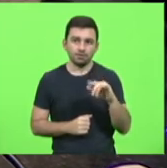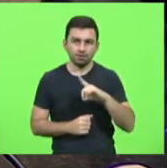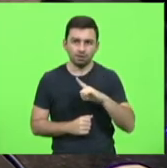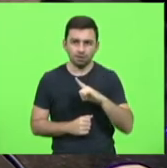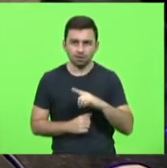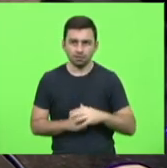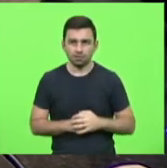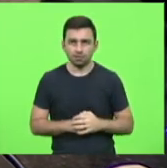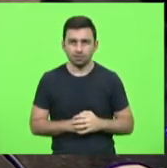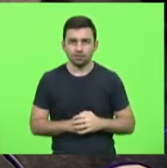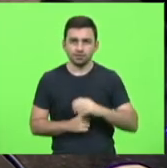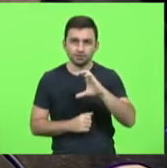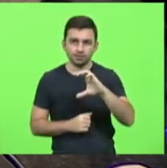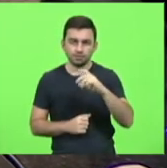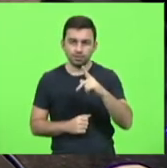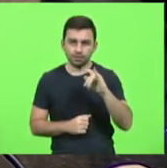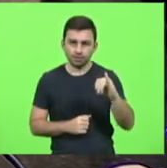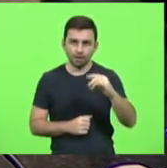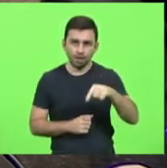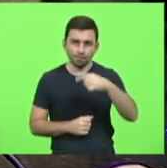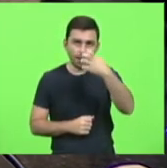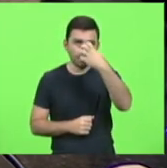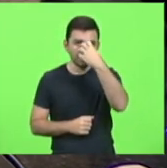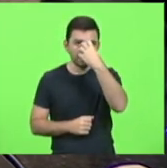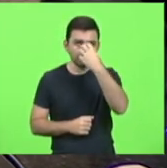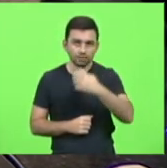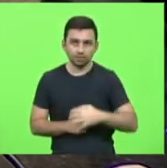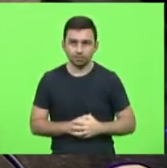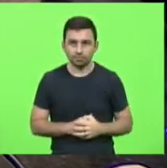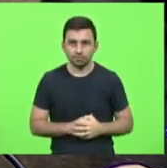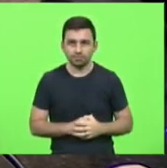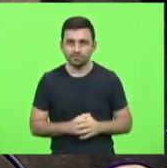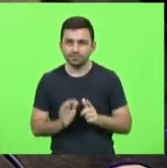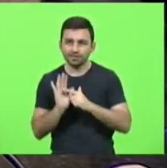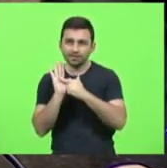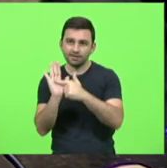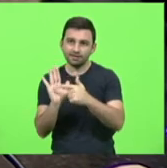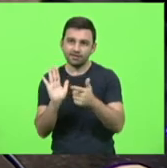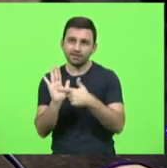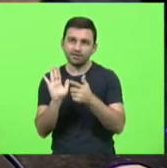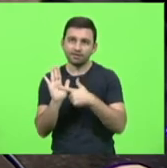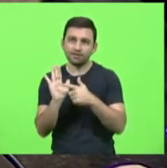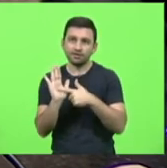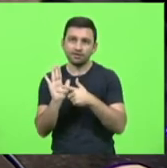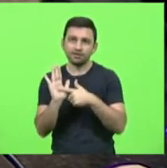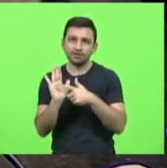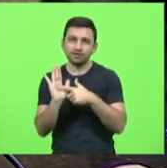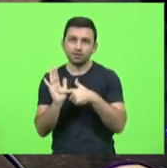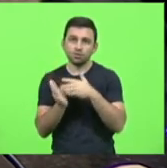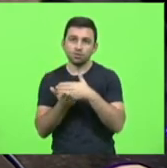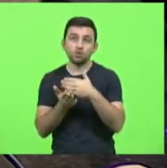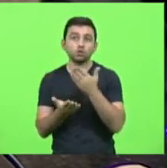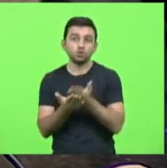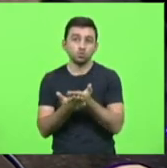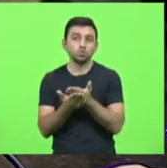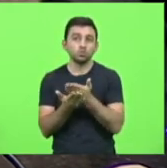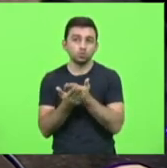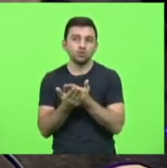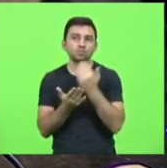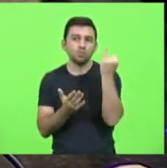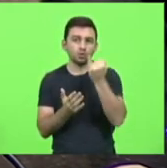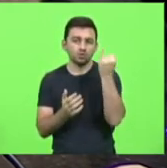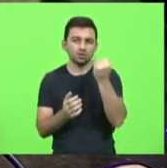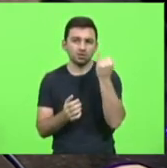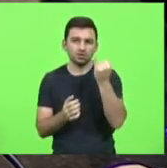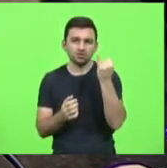A CPI da palhaçada? Mas está aqui, já está tendo estudos, e vai ser bom para jogar na cara